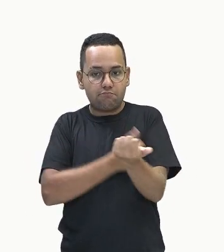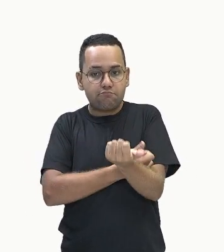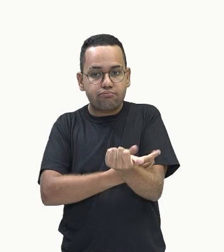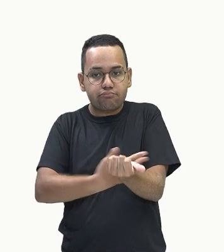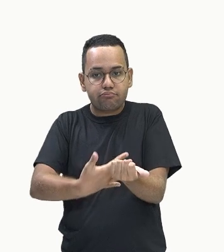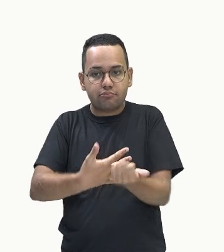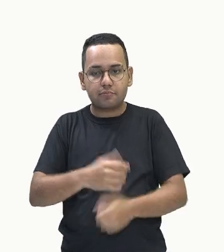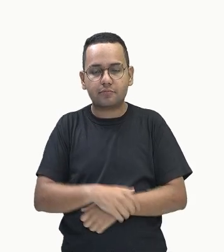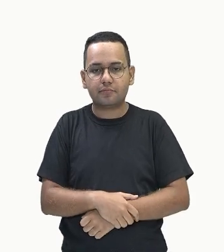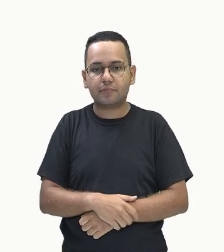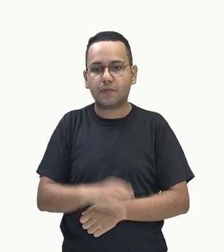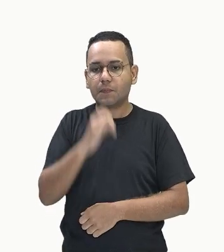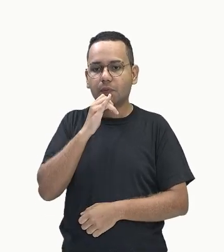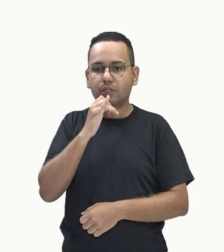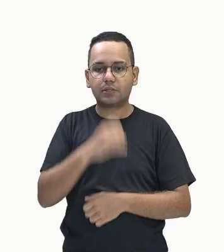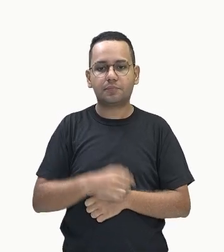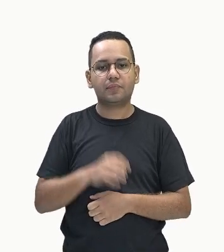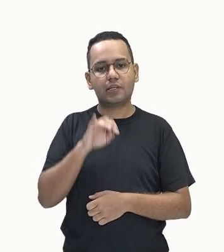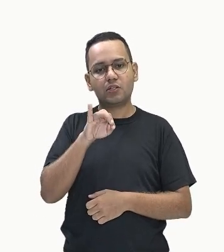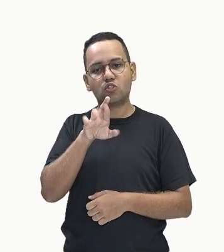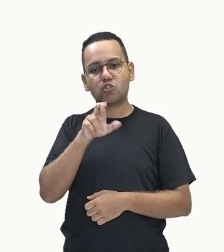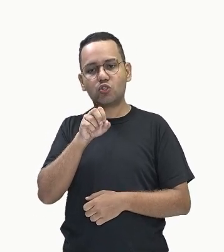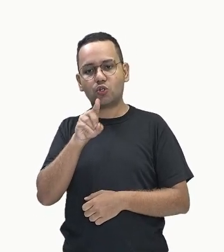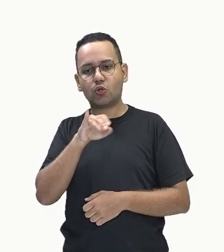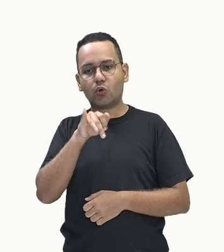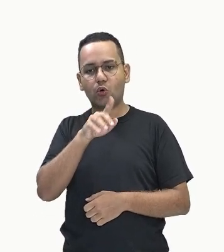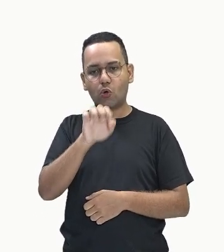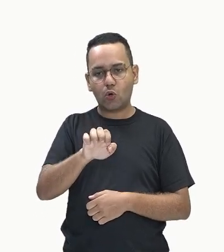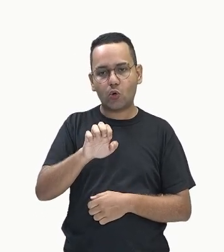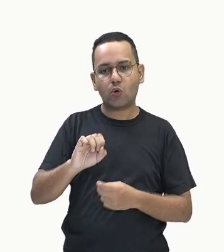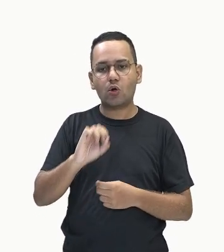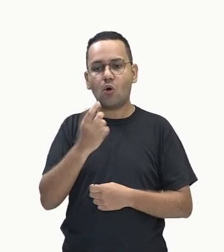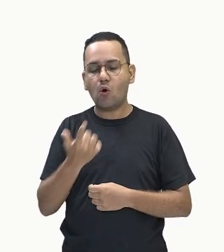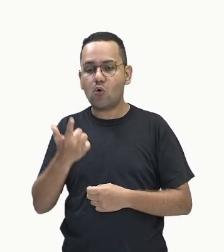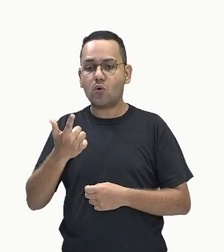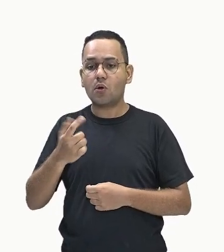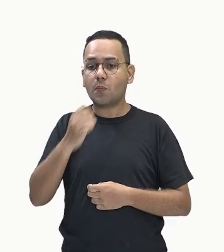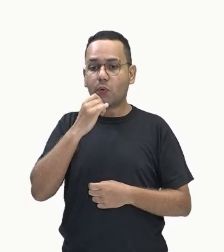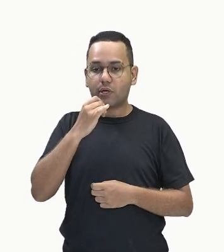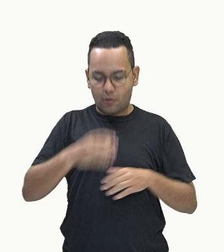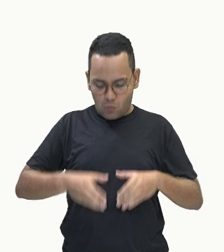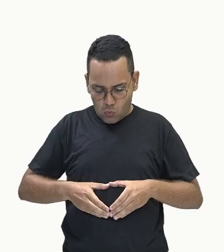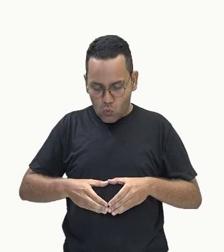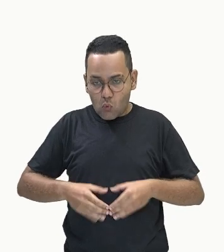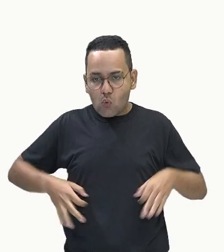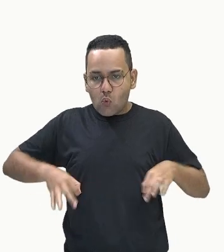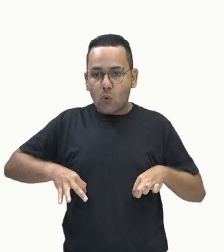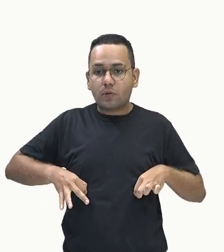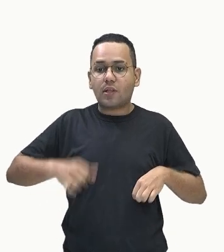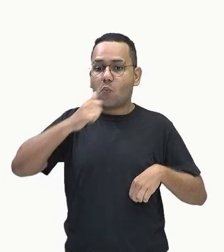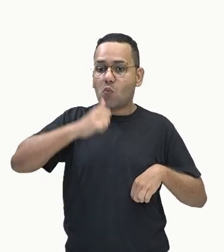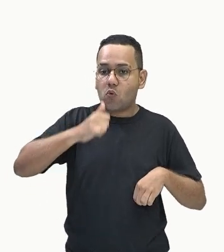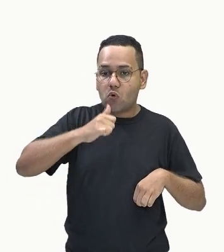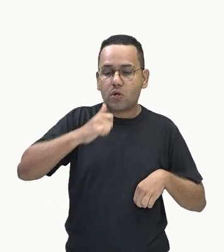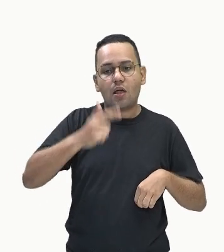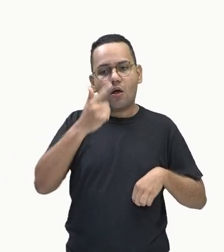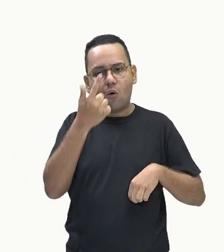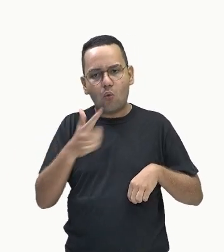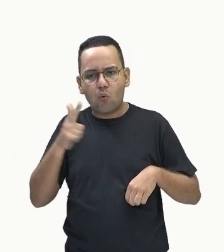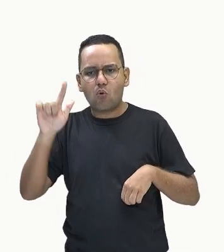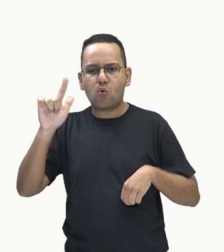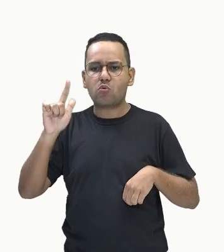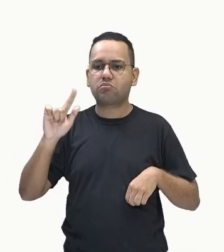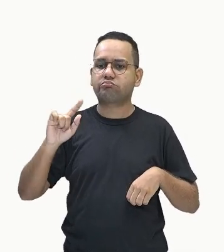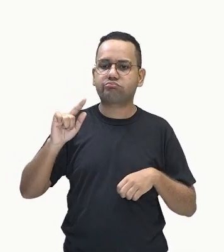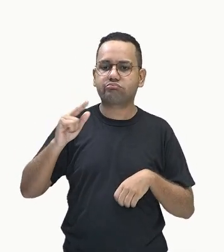temos como exemplo a tireoide, a hipófise, os ovários da mulher, né? As gônadas encontradas nos testículos masculinos, tá